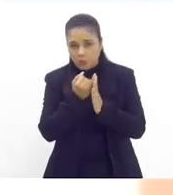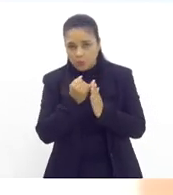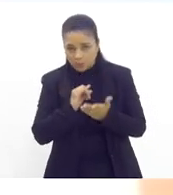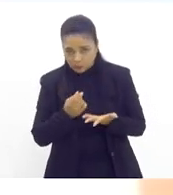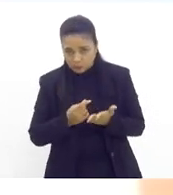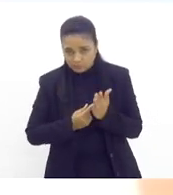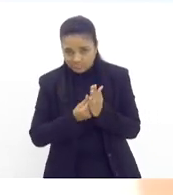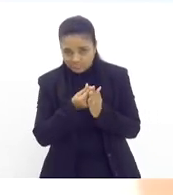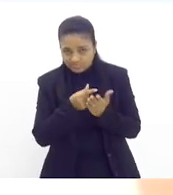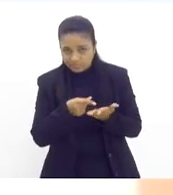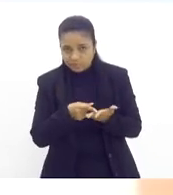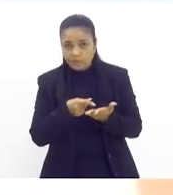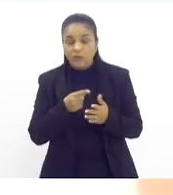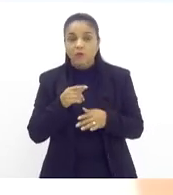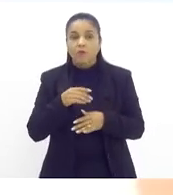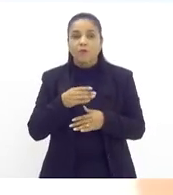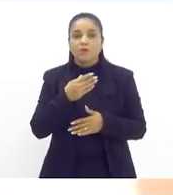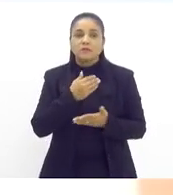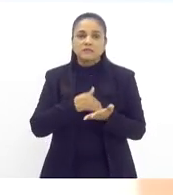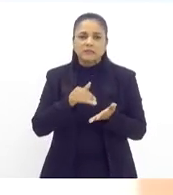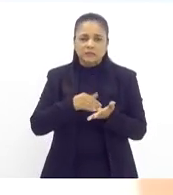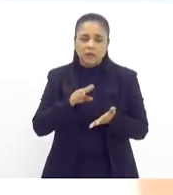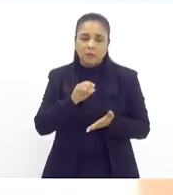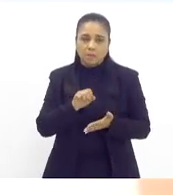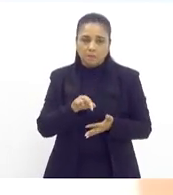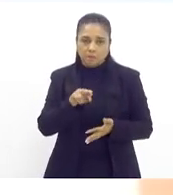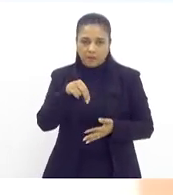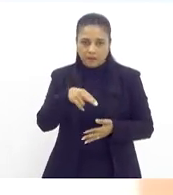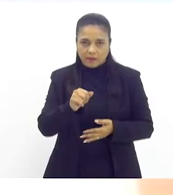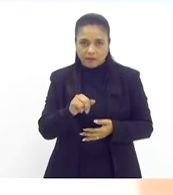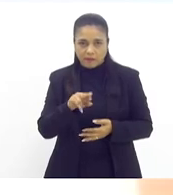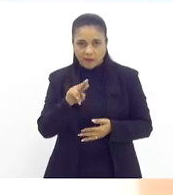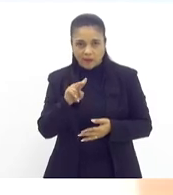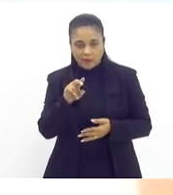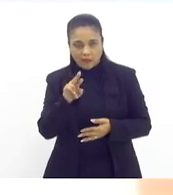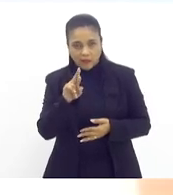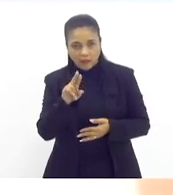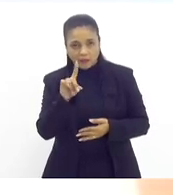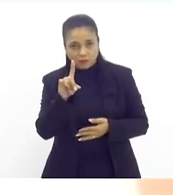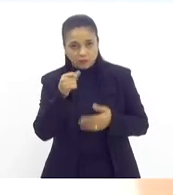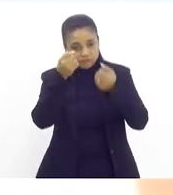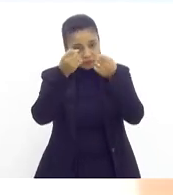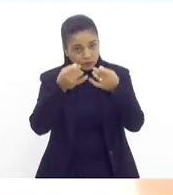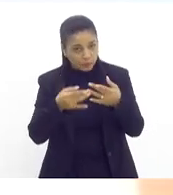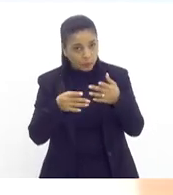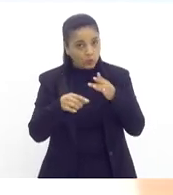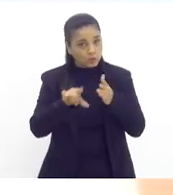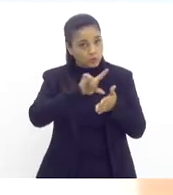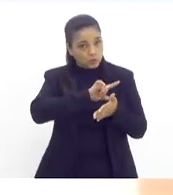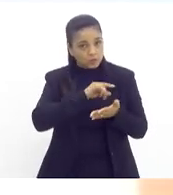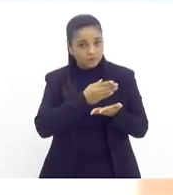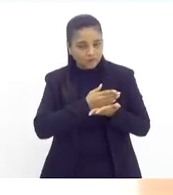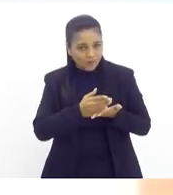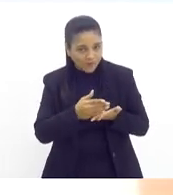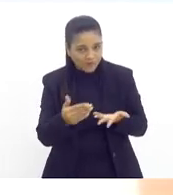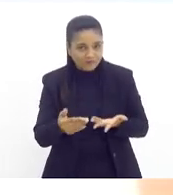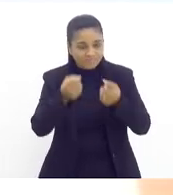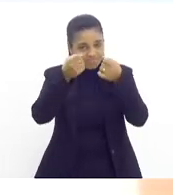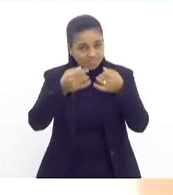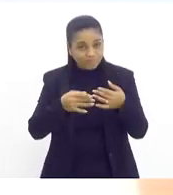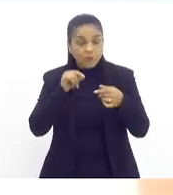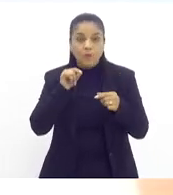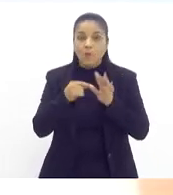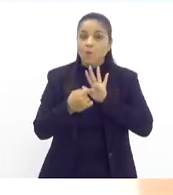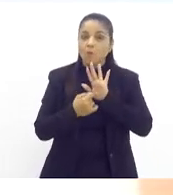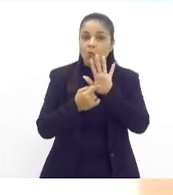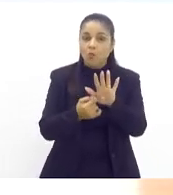Se o secretário Bernard Appy mencionou isso no início, mas é importante sempre ressaltar que uma das